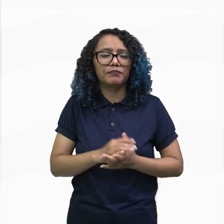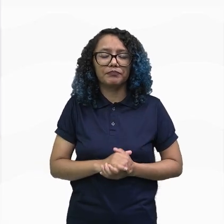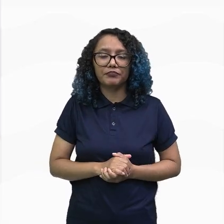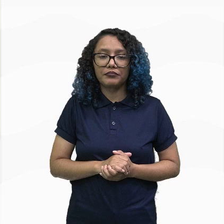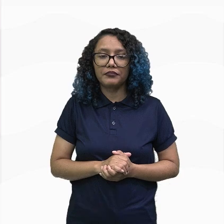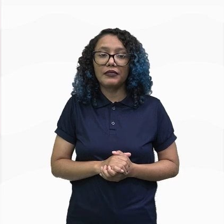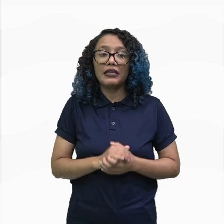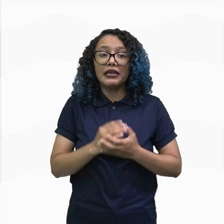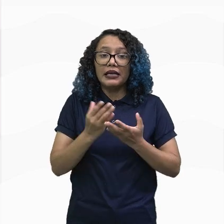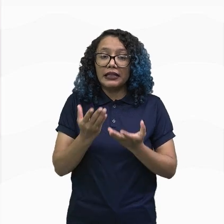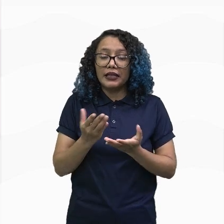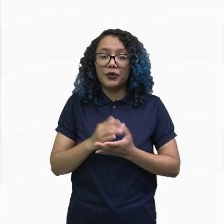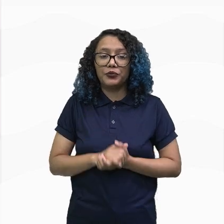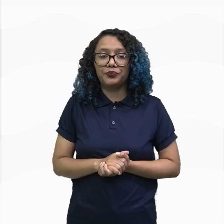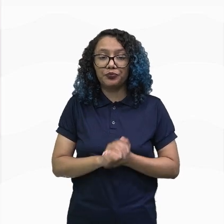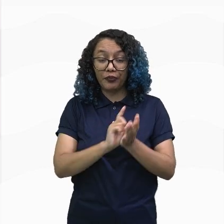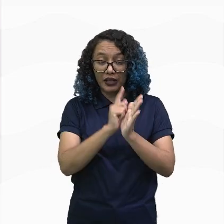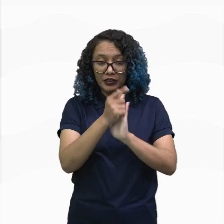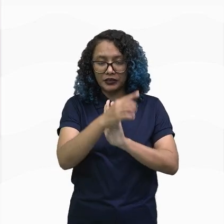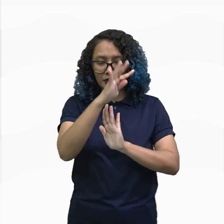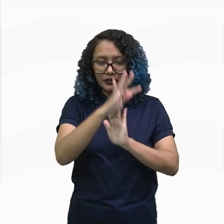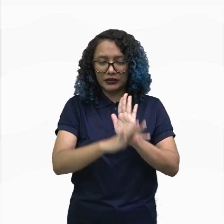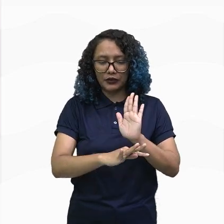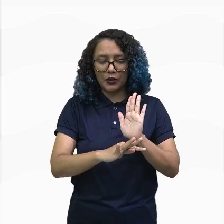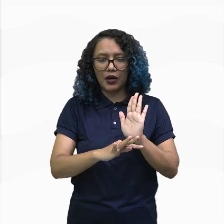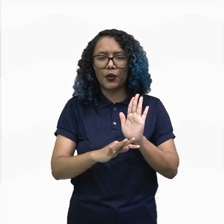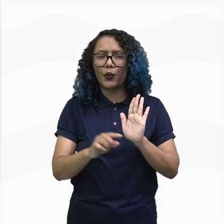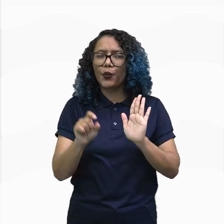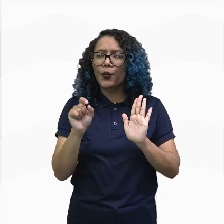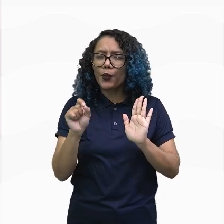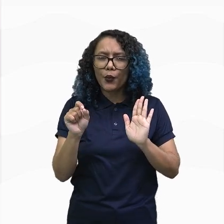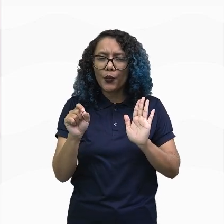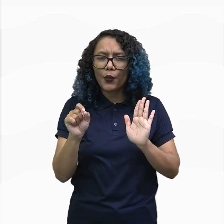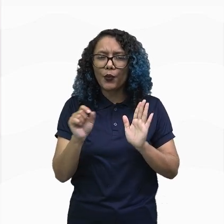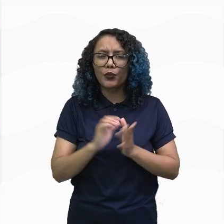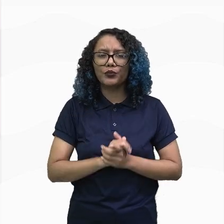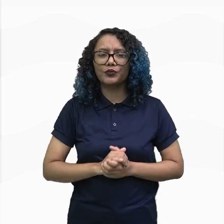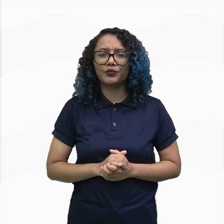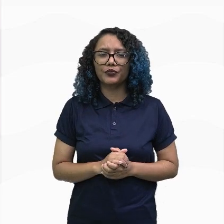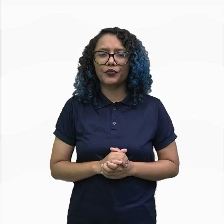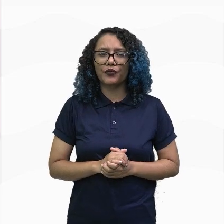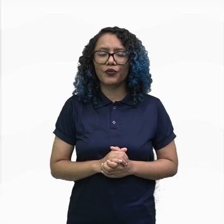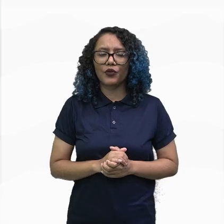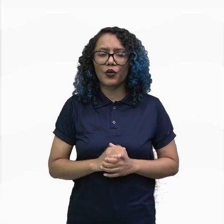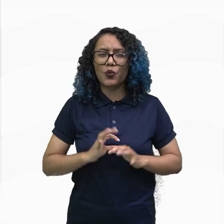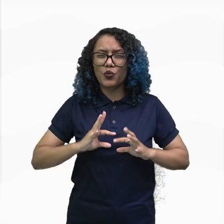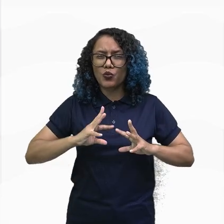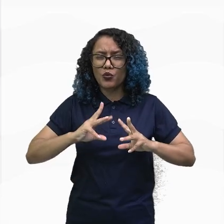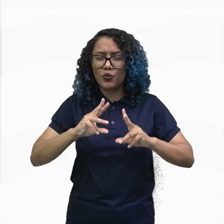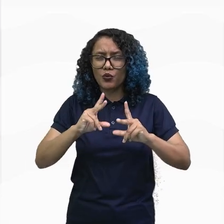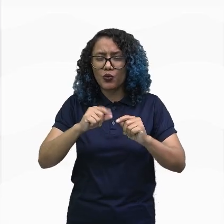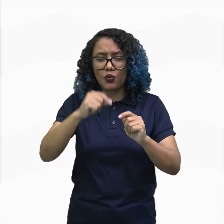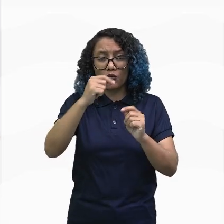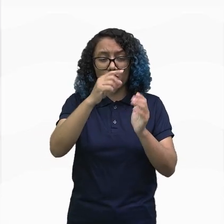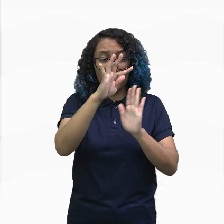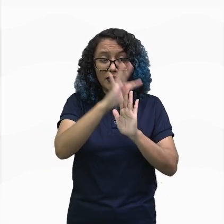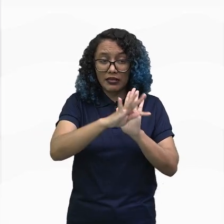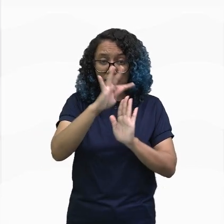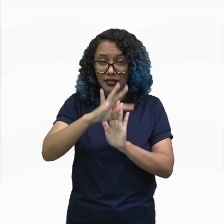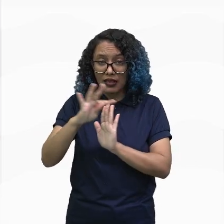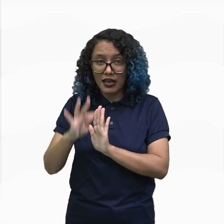Os gêneros textuais, eles são todos os textos, né, que